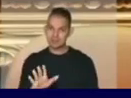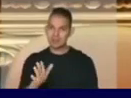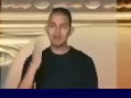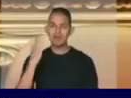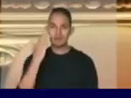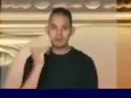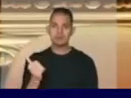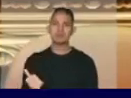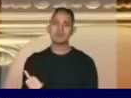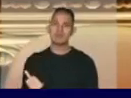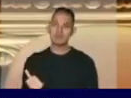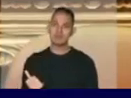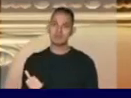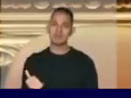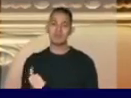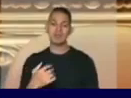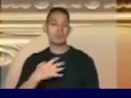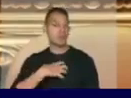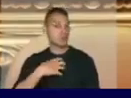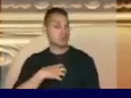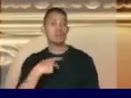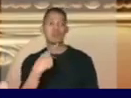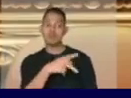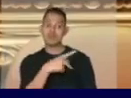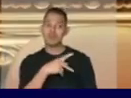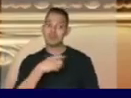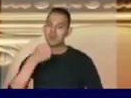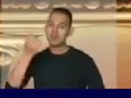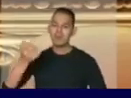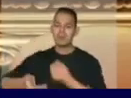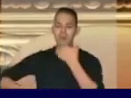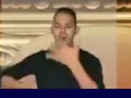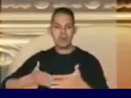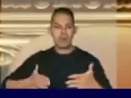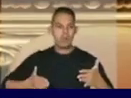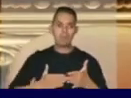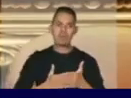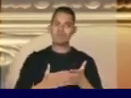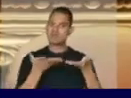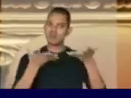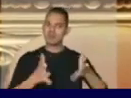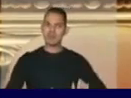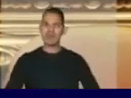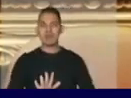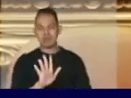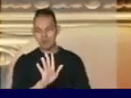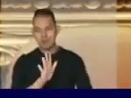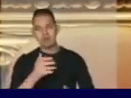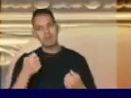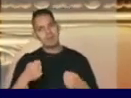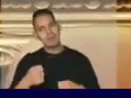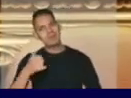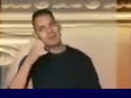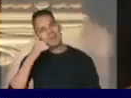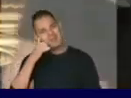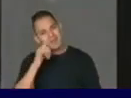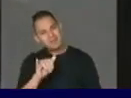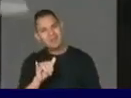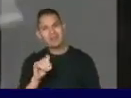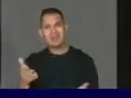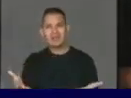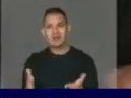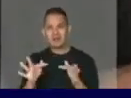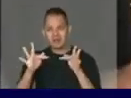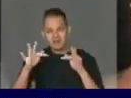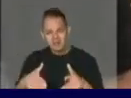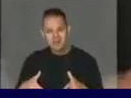sei que é o estilo de Vossa Excelência, eu não quero impedir isso, mas quero que a gente tente evitar, ao final